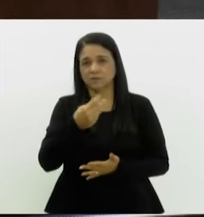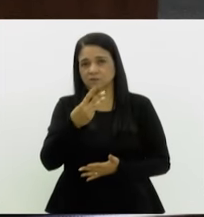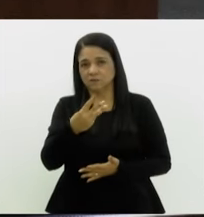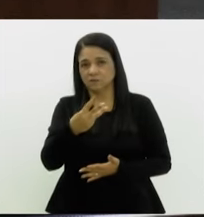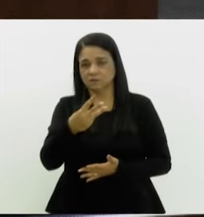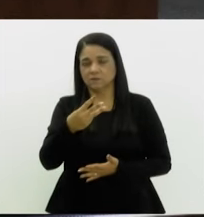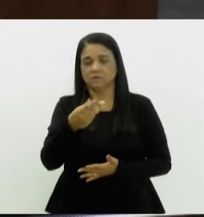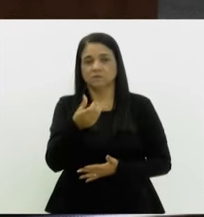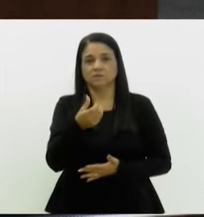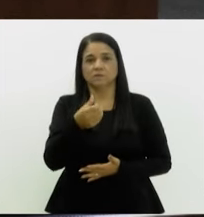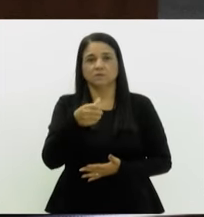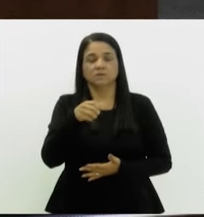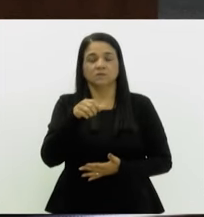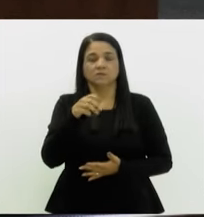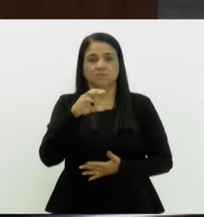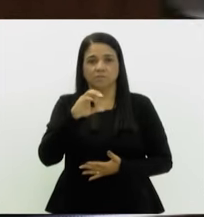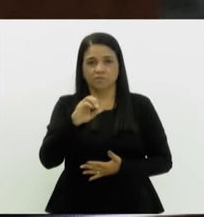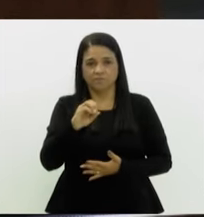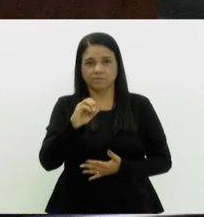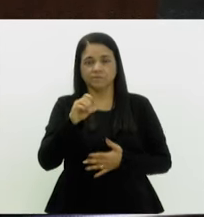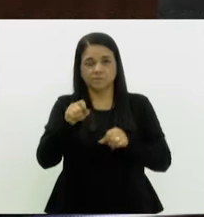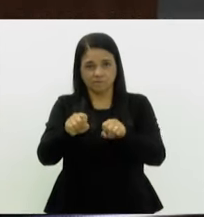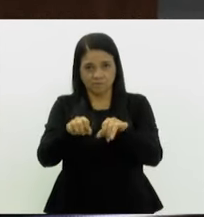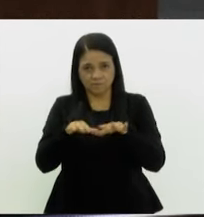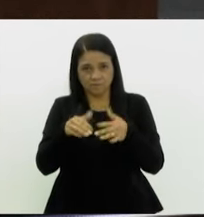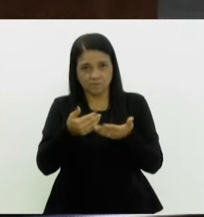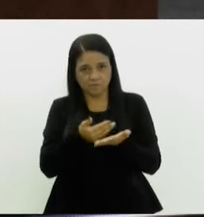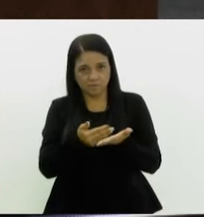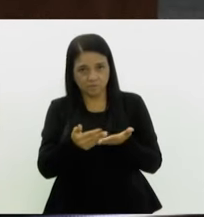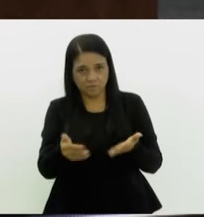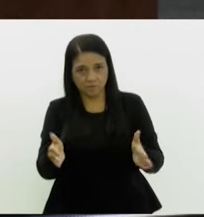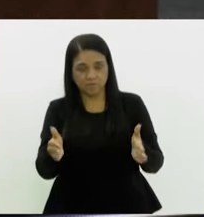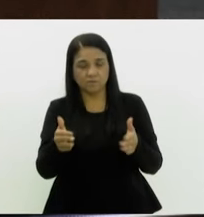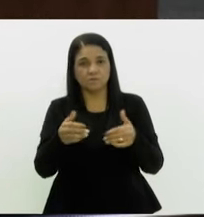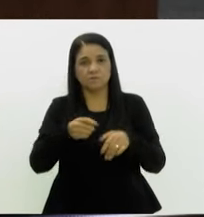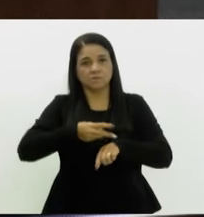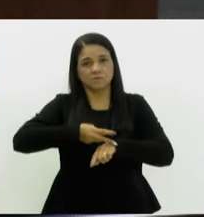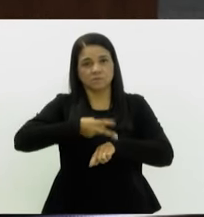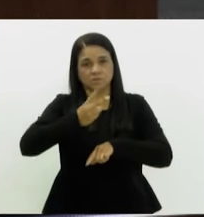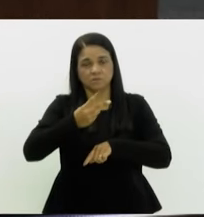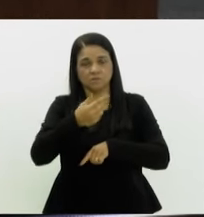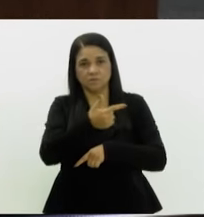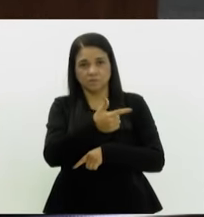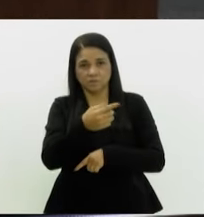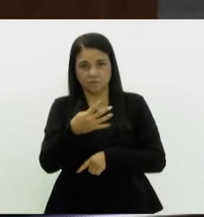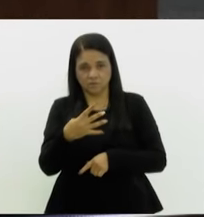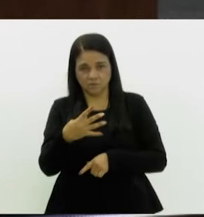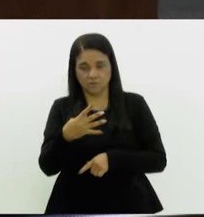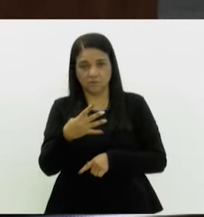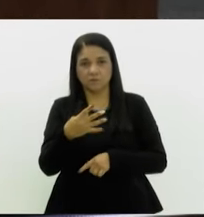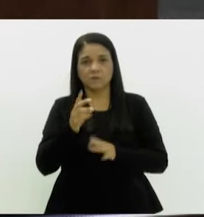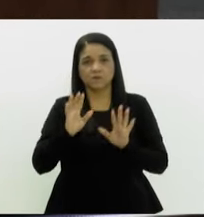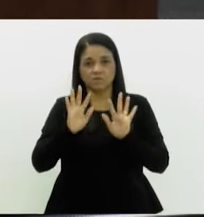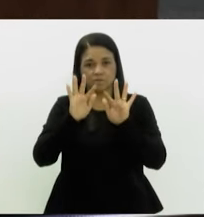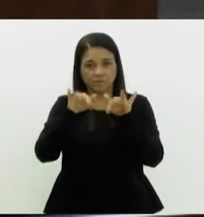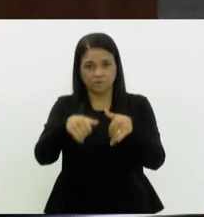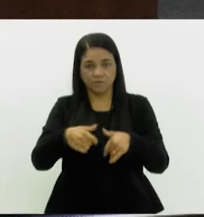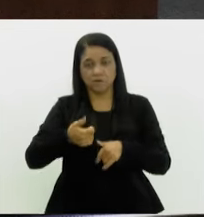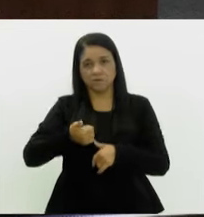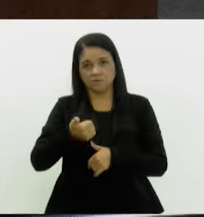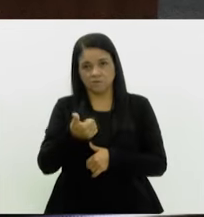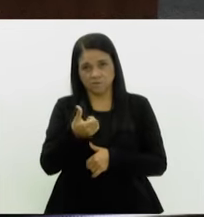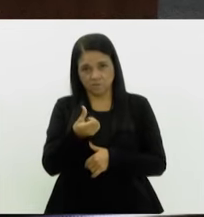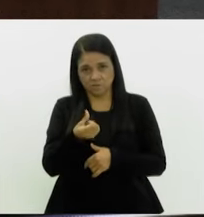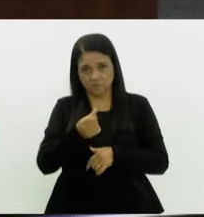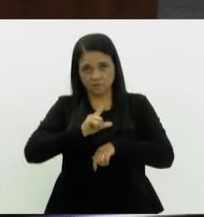sessão ordinária, que, iniciada às 14 horas e 24 minutos, foi encerrada às 16